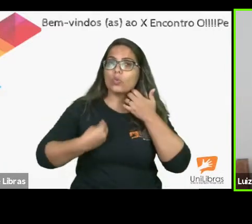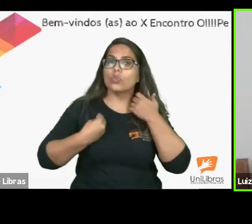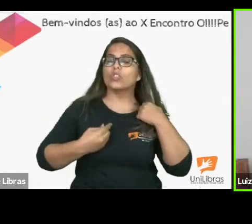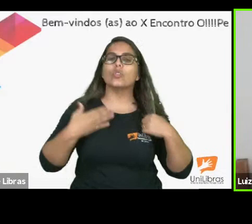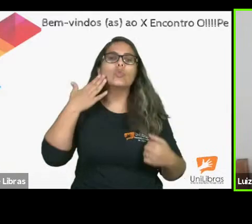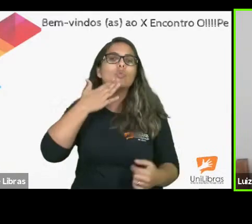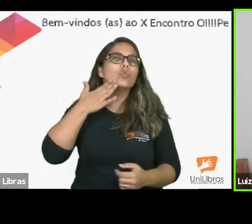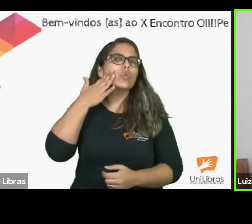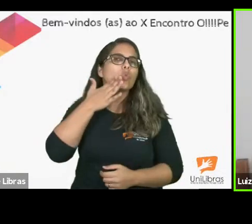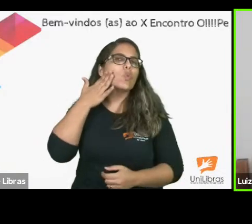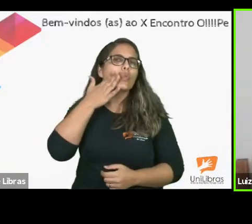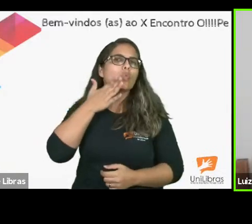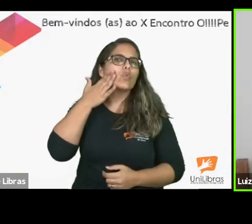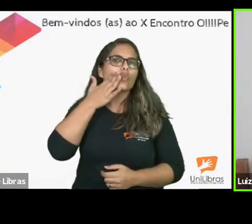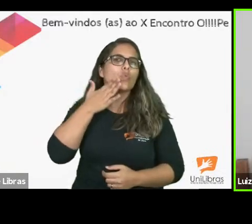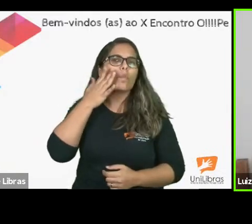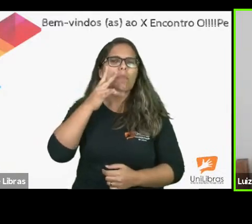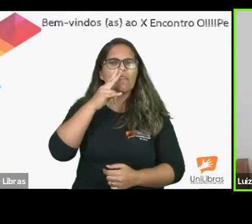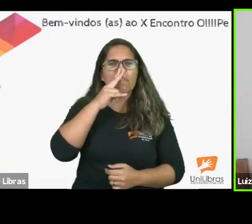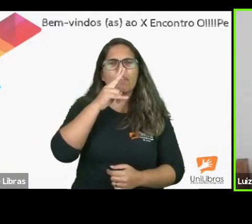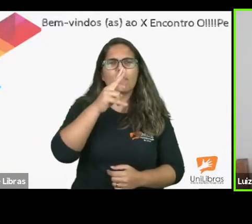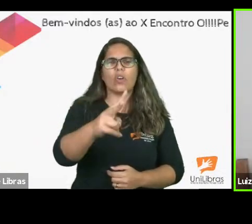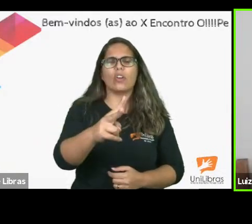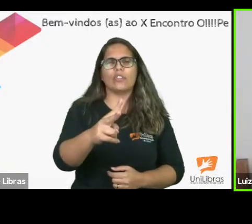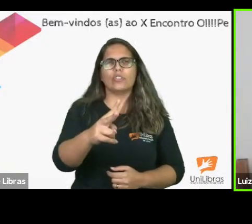discurso uma forte